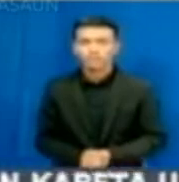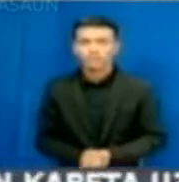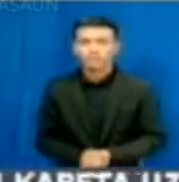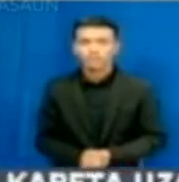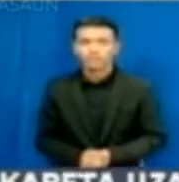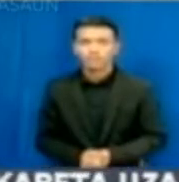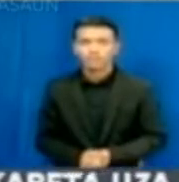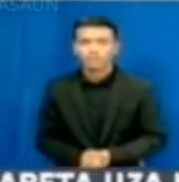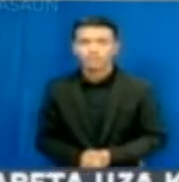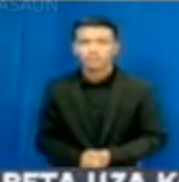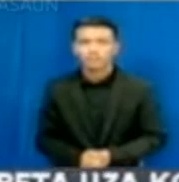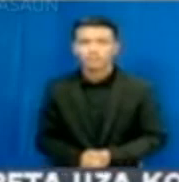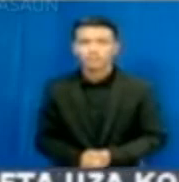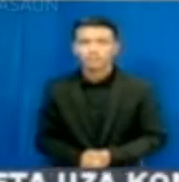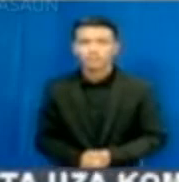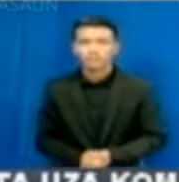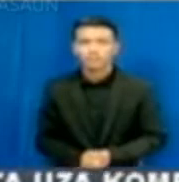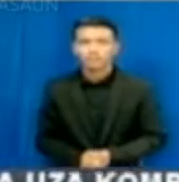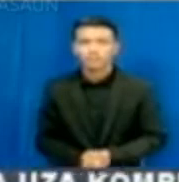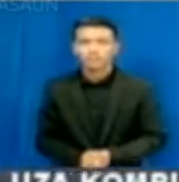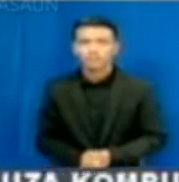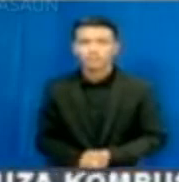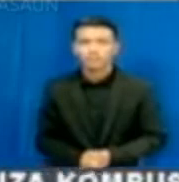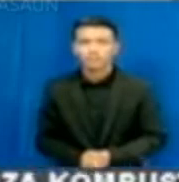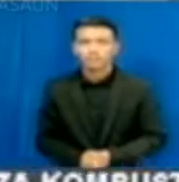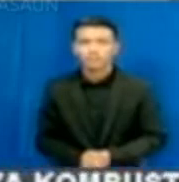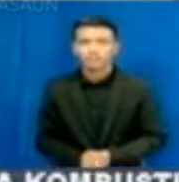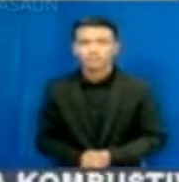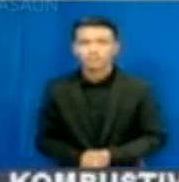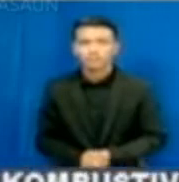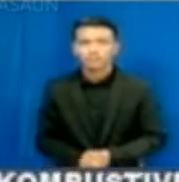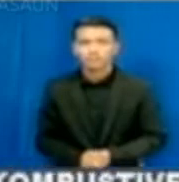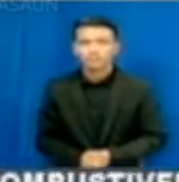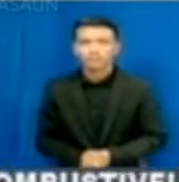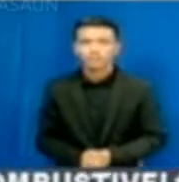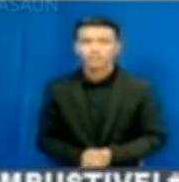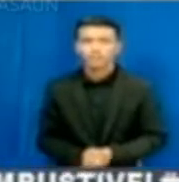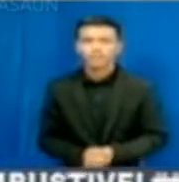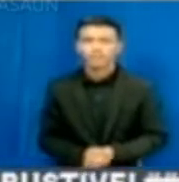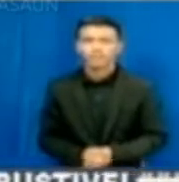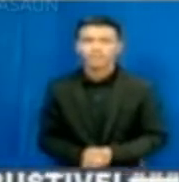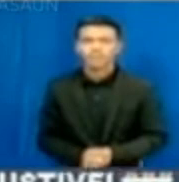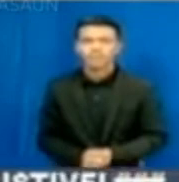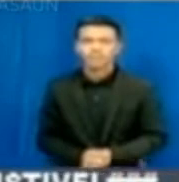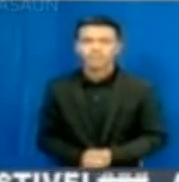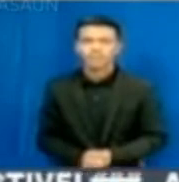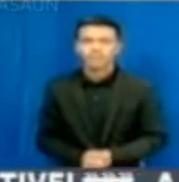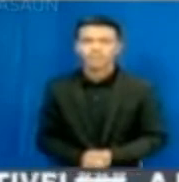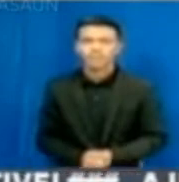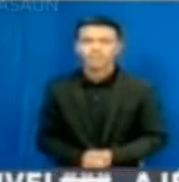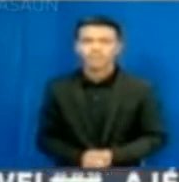focus on women's empowerment, as particularly to ensure their economic